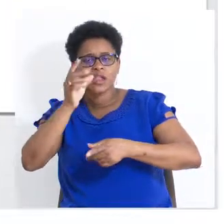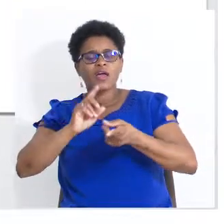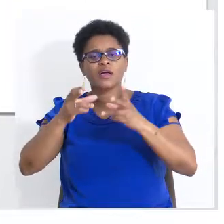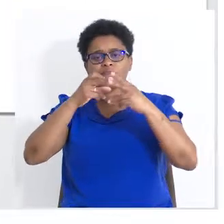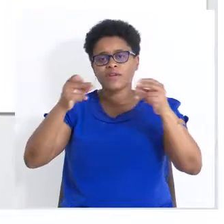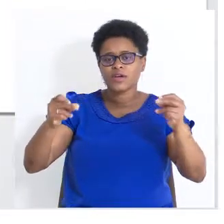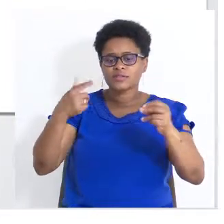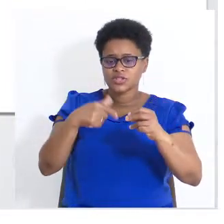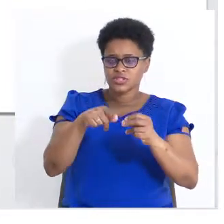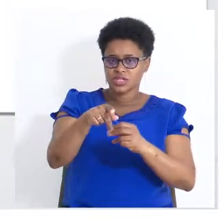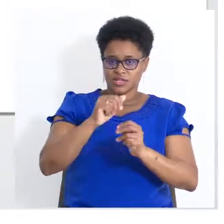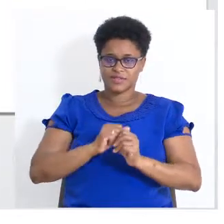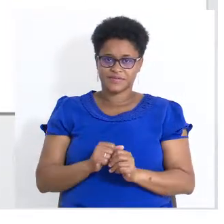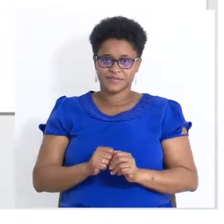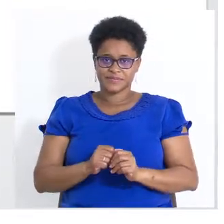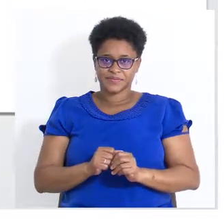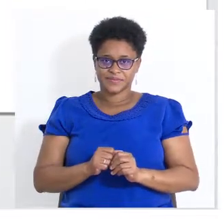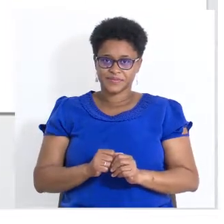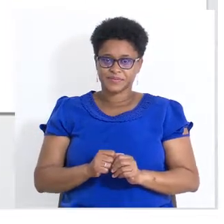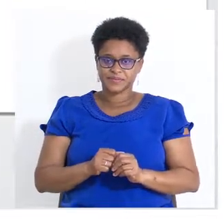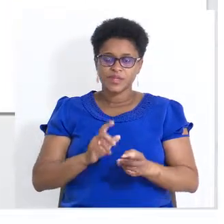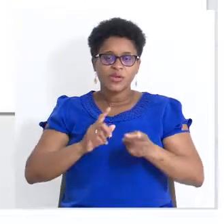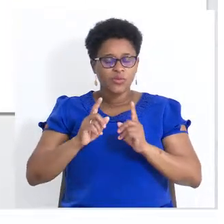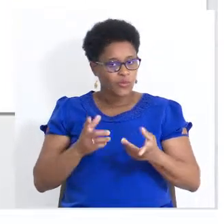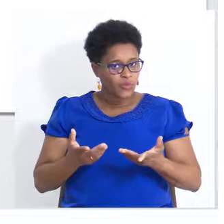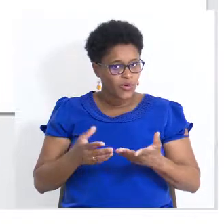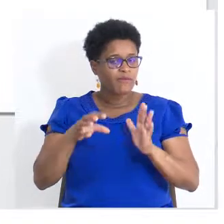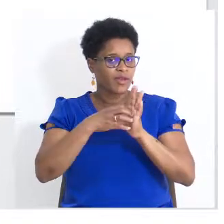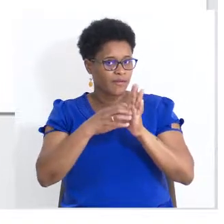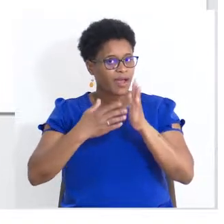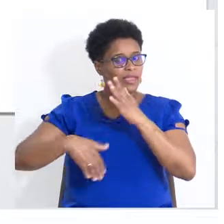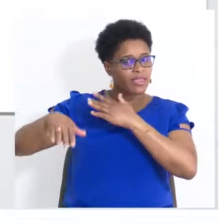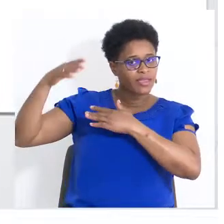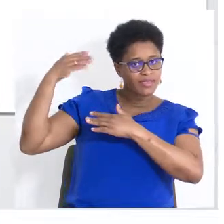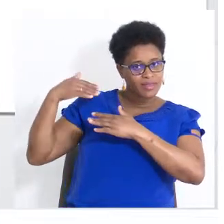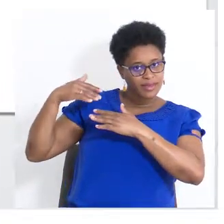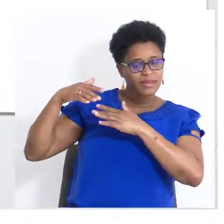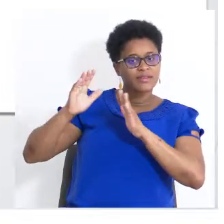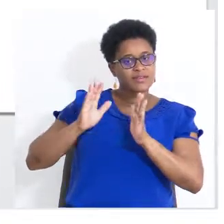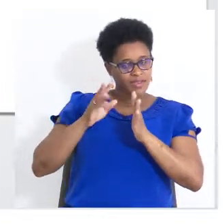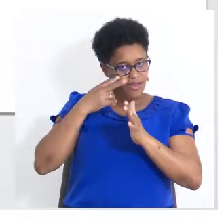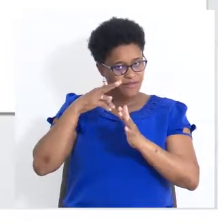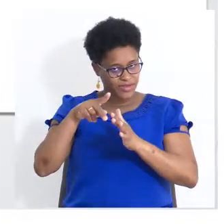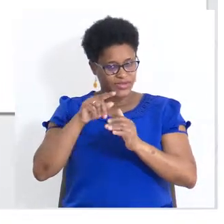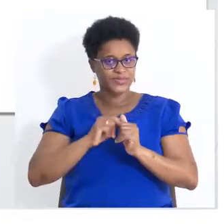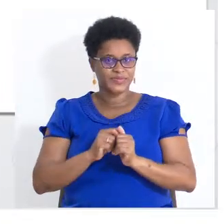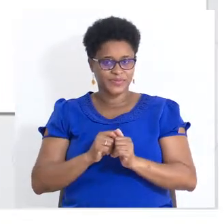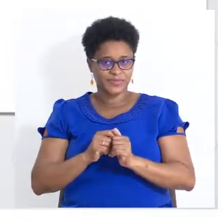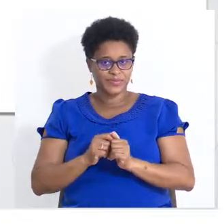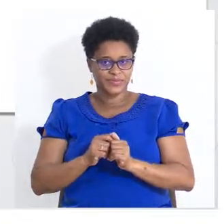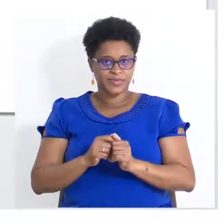definir. Portanto, tens aqui aquilo que foi a imagem lá atrás, que já